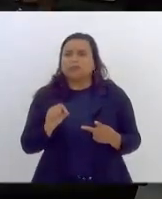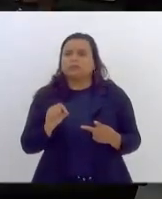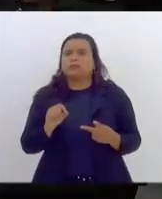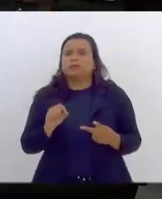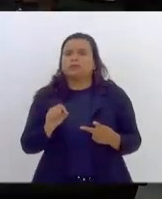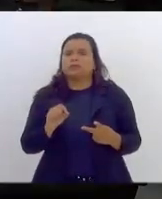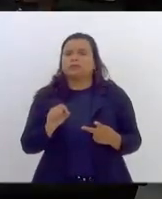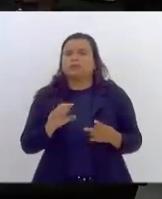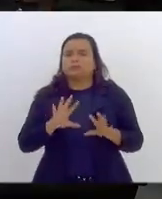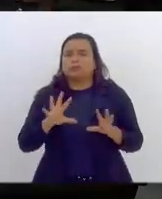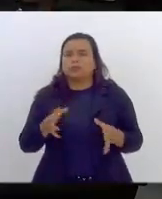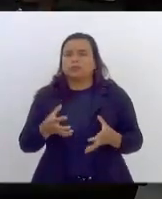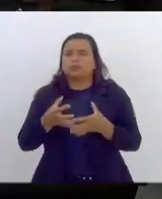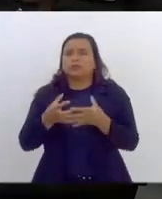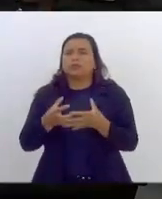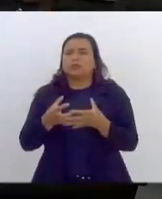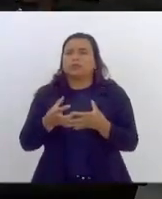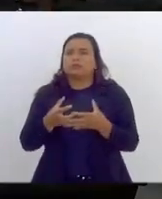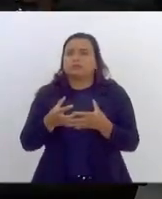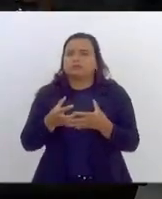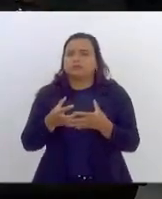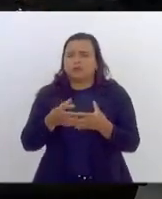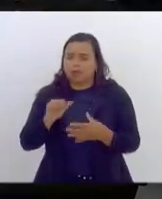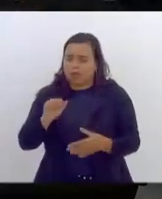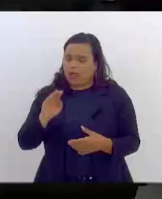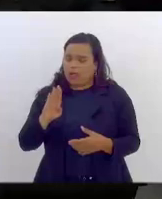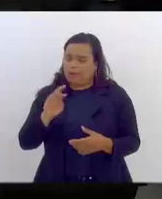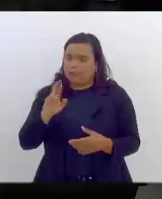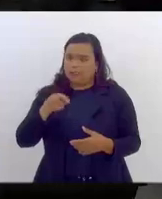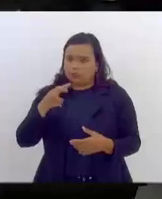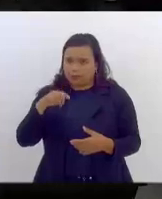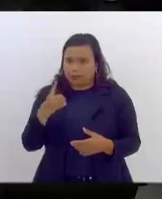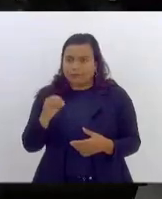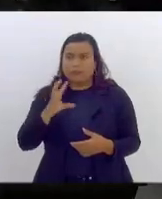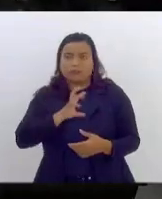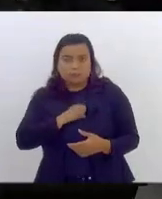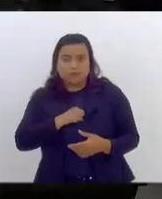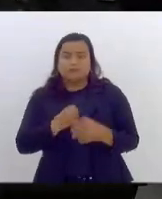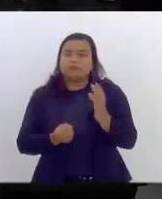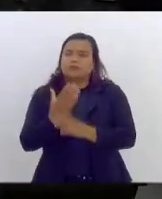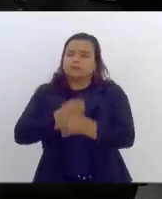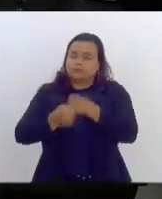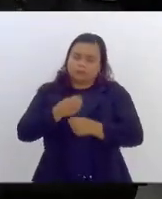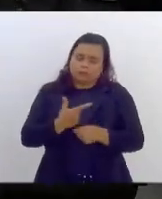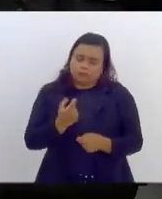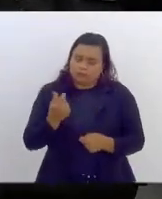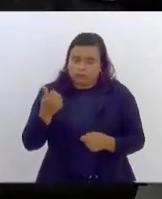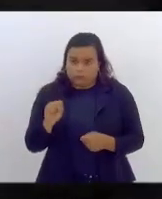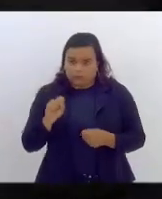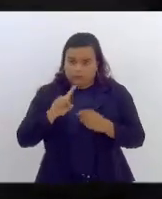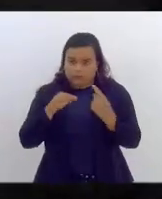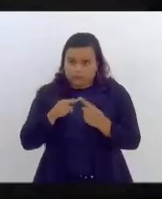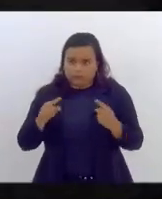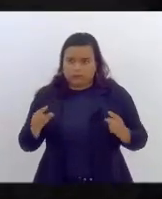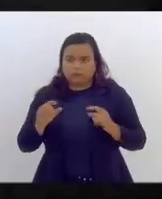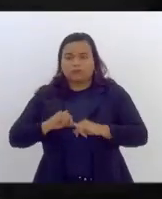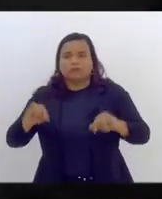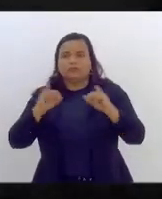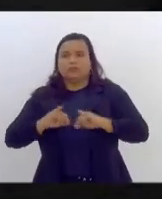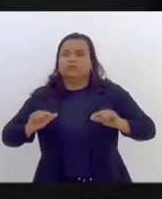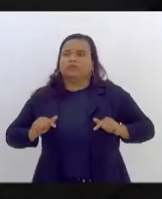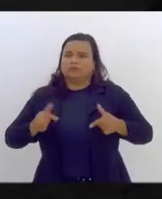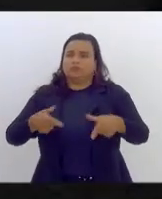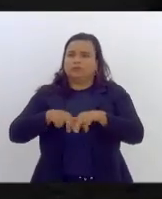Coletivo Absorvendo Amor foi criado em 2018 com o intuito de promover ações para combater a